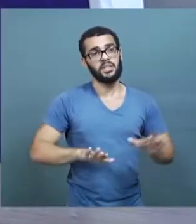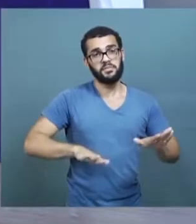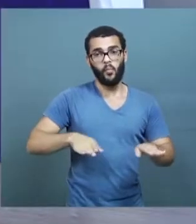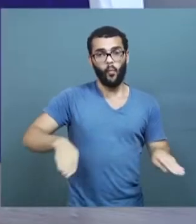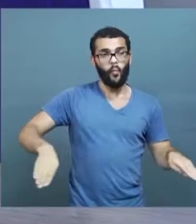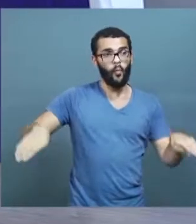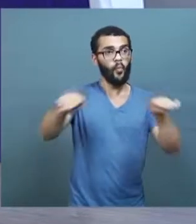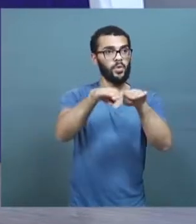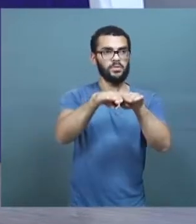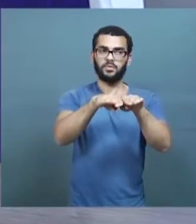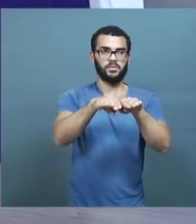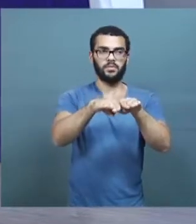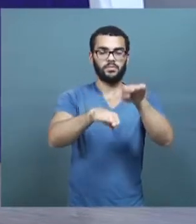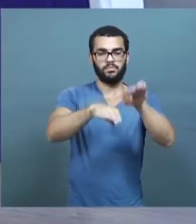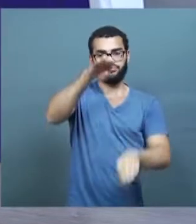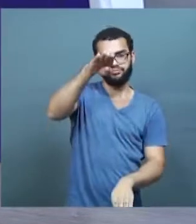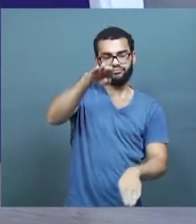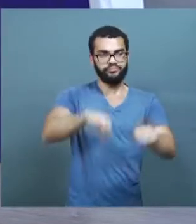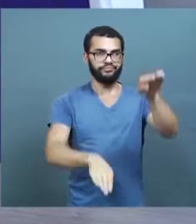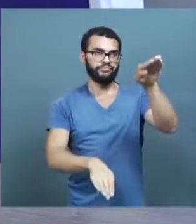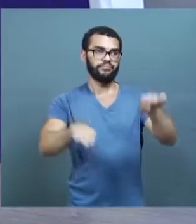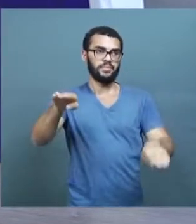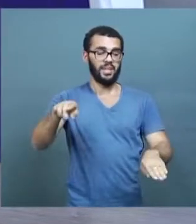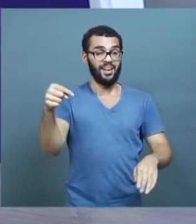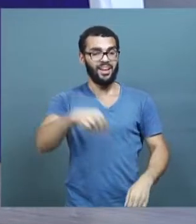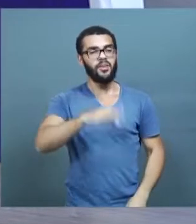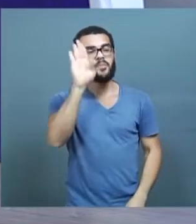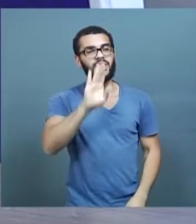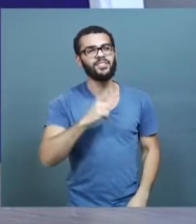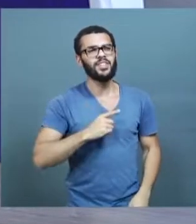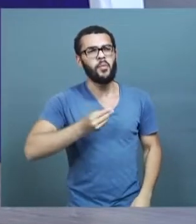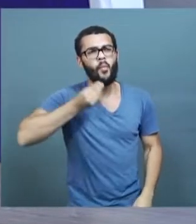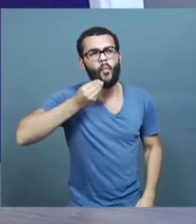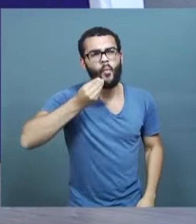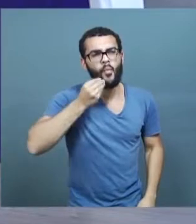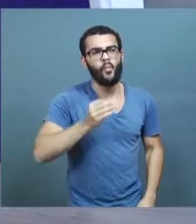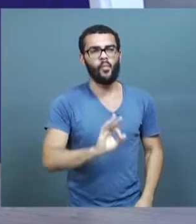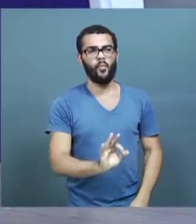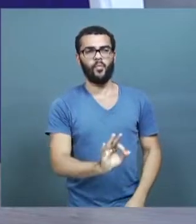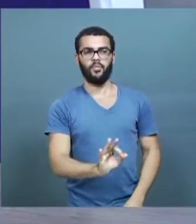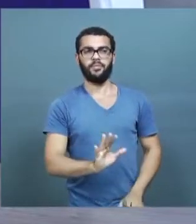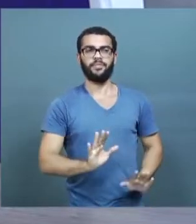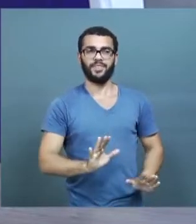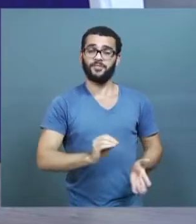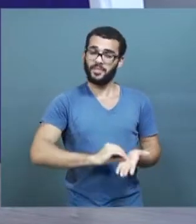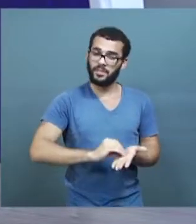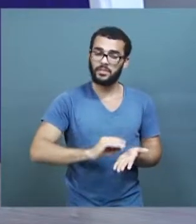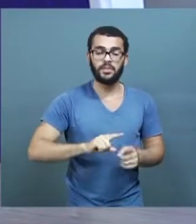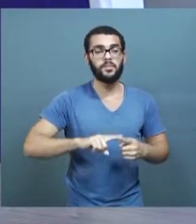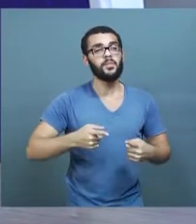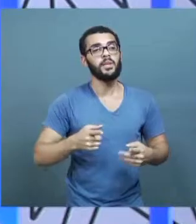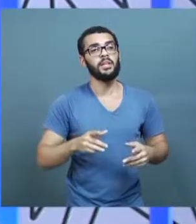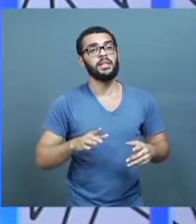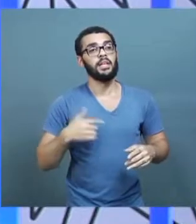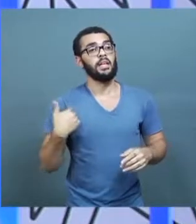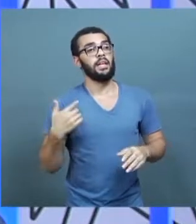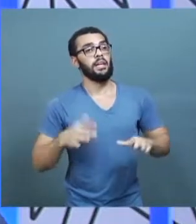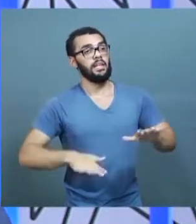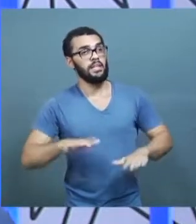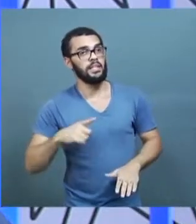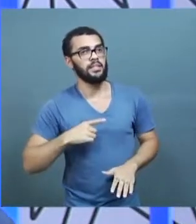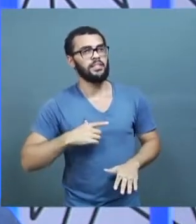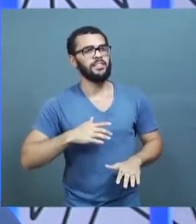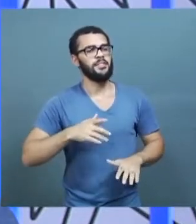nosso país não é um país de oportunidades. Sim. Isso nós sabemos. E leva, então, um pouco essa questão do movimento